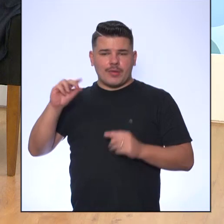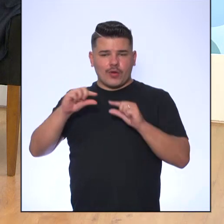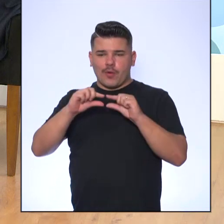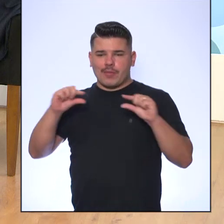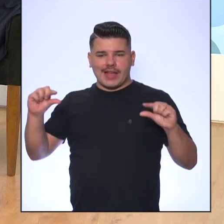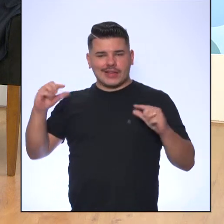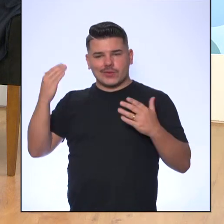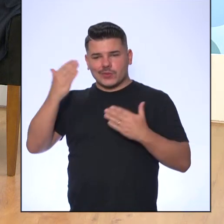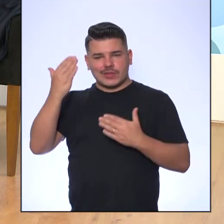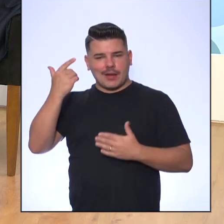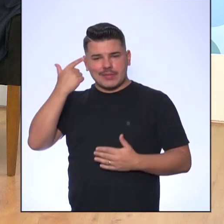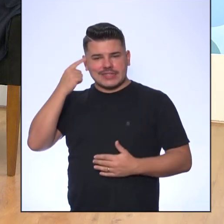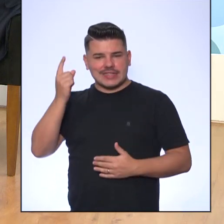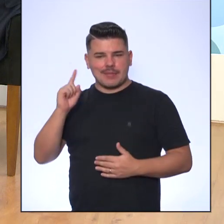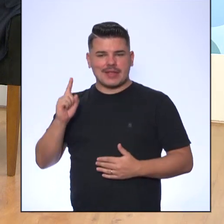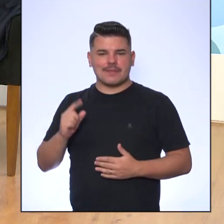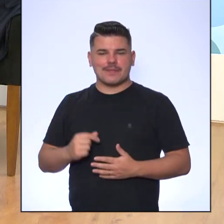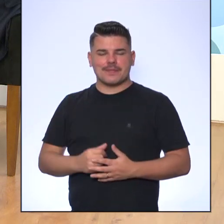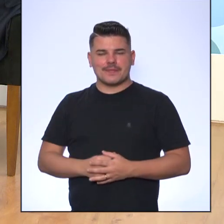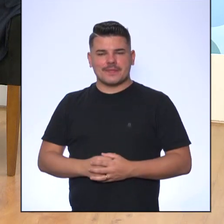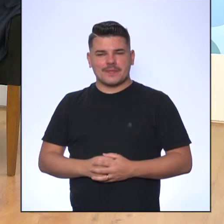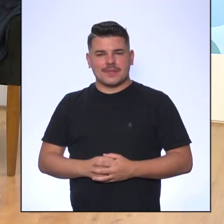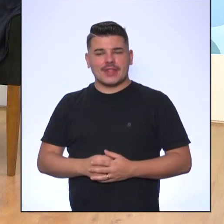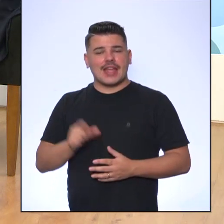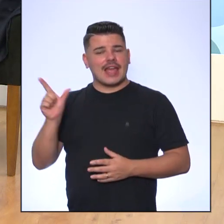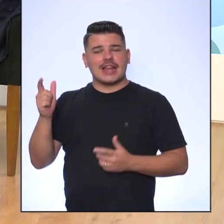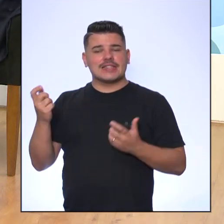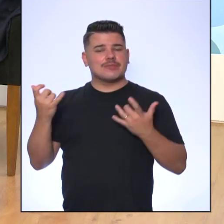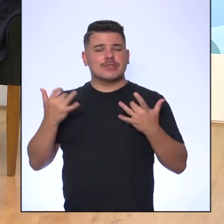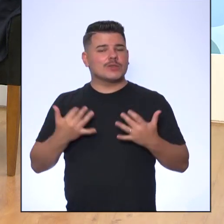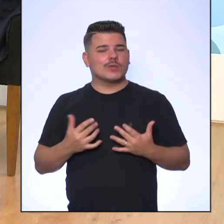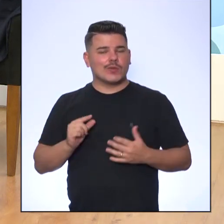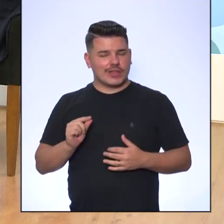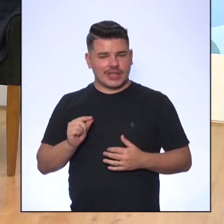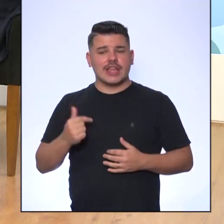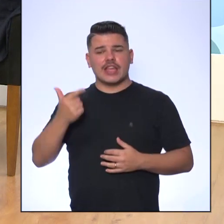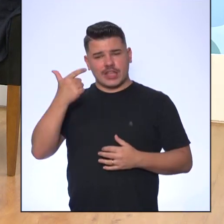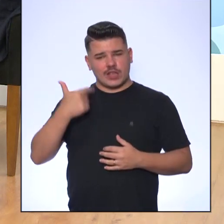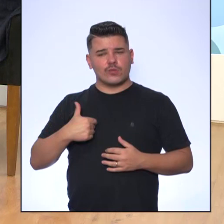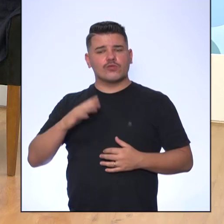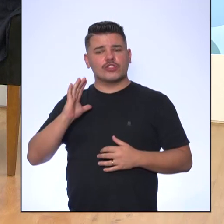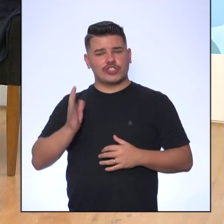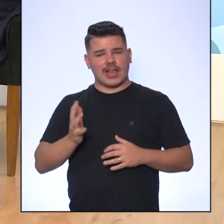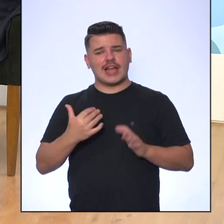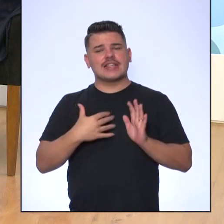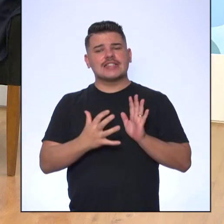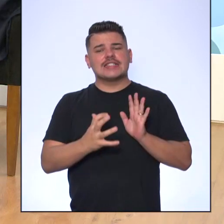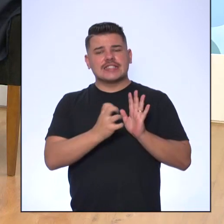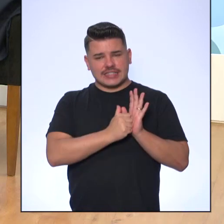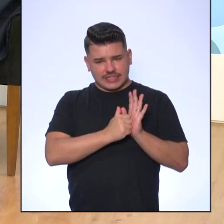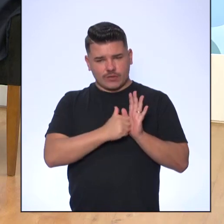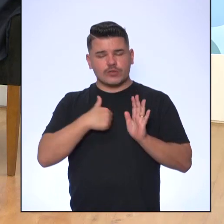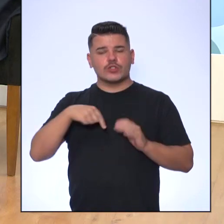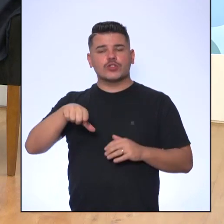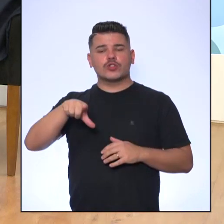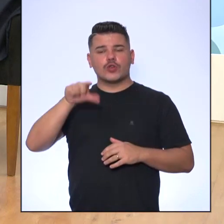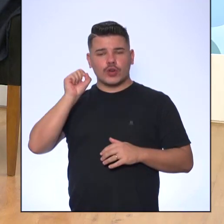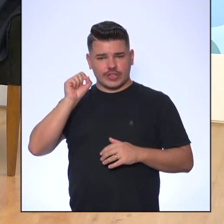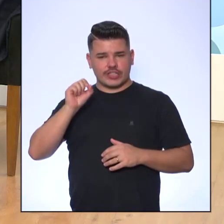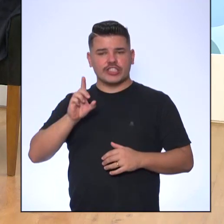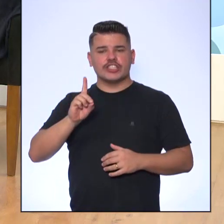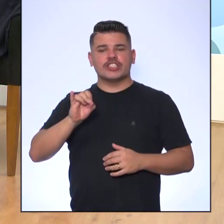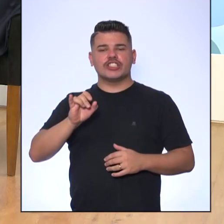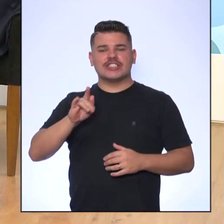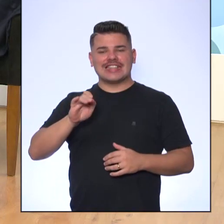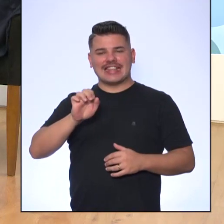falar o nome completo e correto, mas ela diz o seguinte, eu fiz a inscrição, escolhi o digital, mas